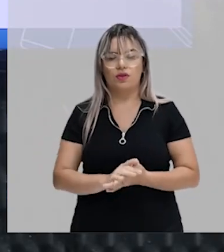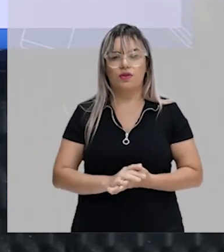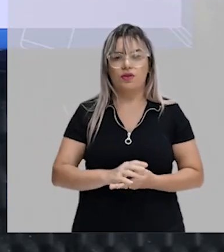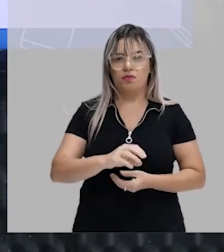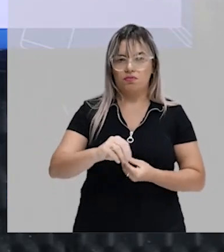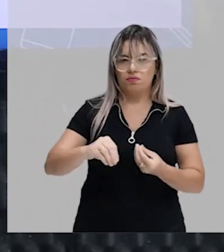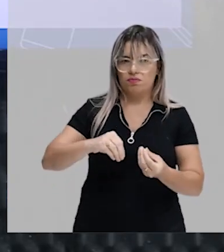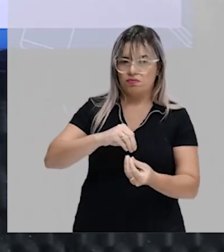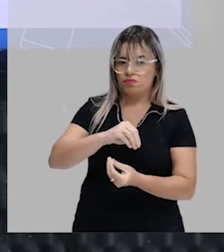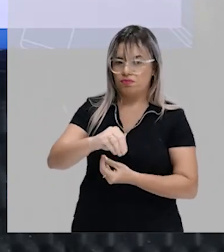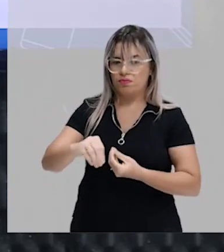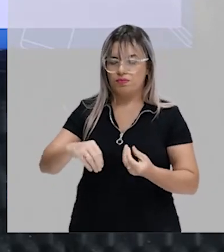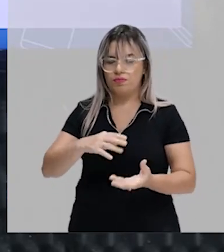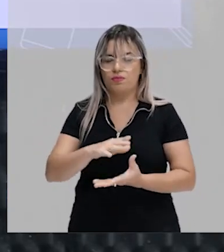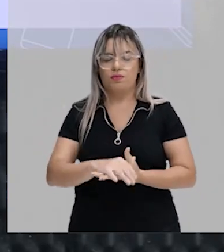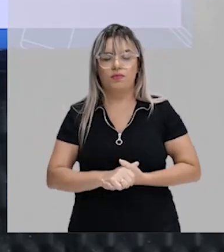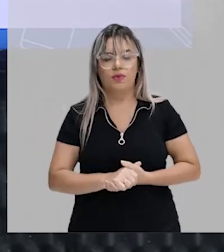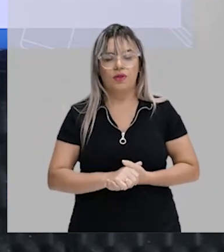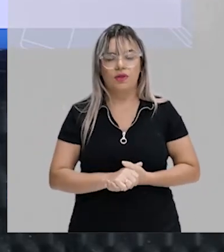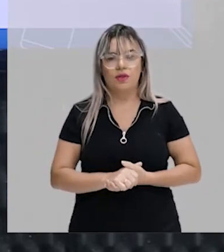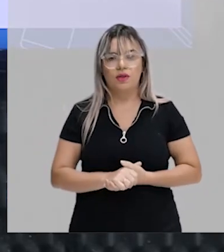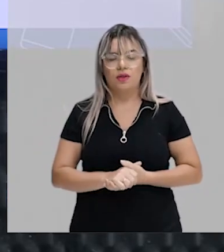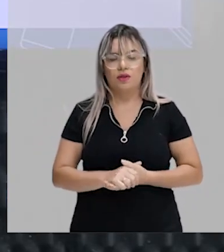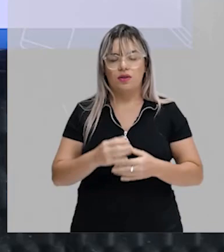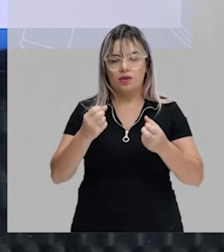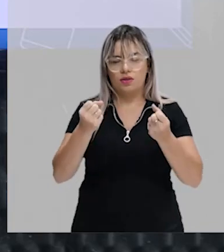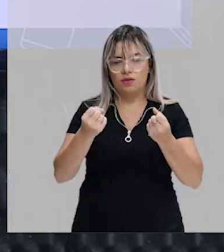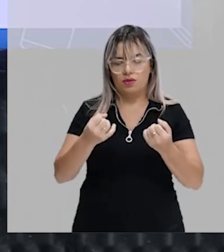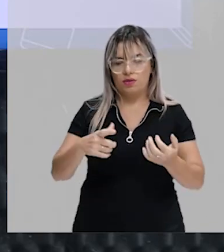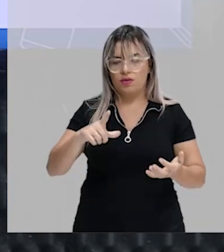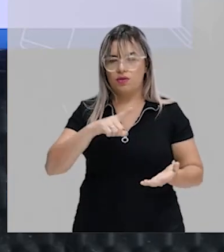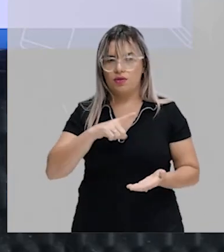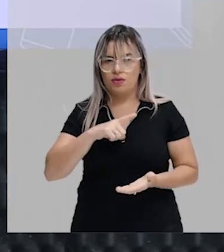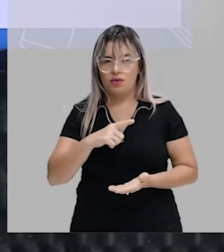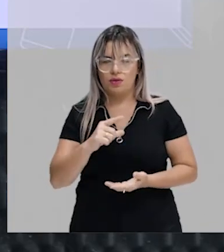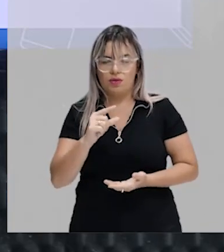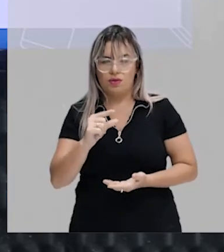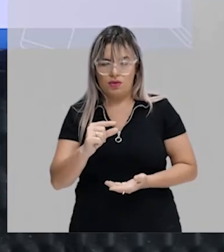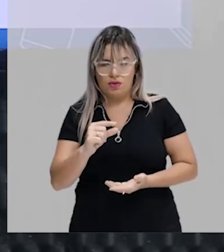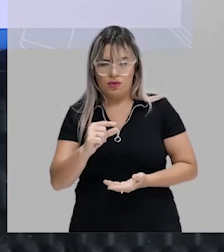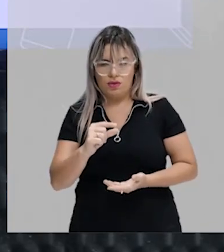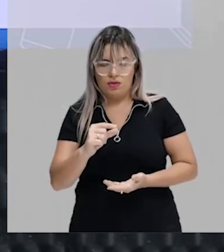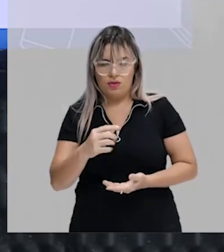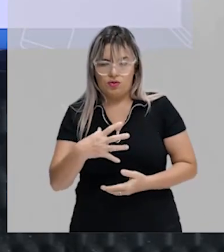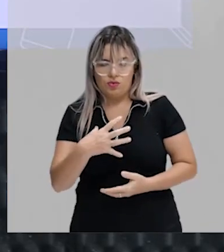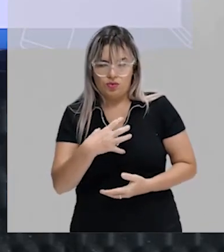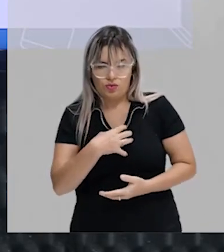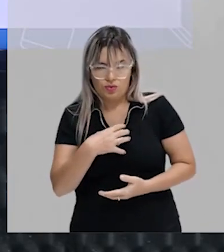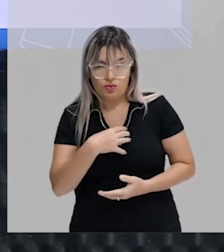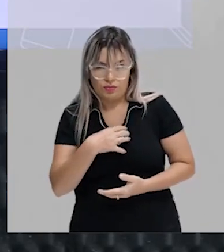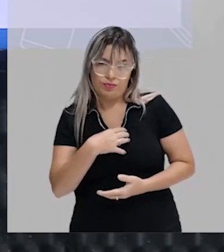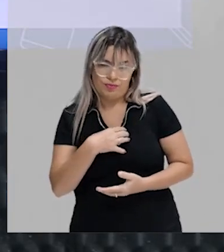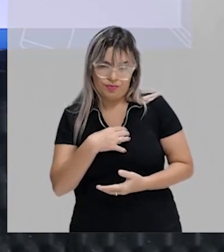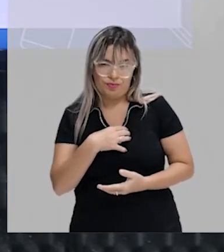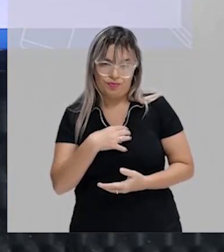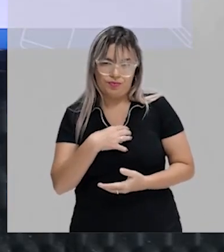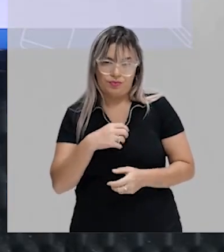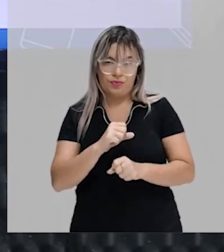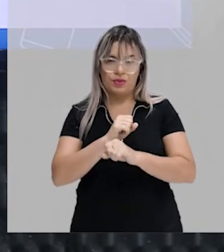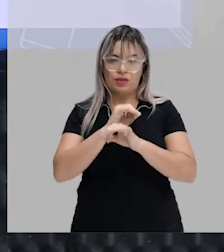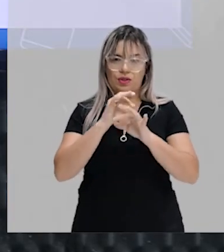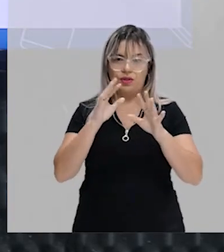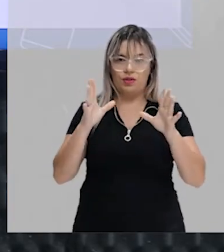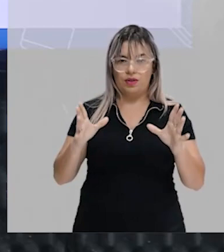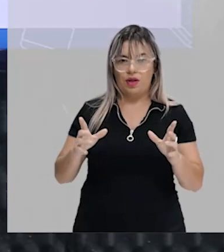mistura. E aí ele diz assim, aqui a gente tem um pouco de sentimentalismo. Obviamente, a gente está falando aqui de uma